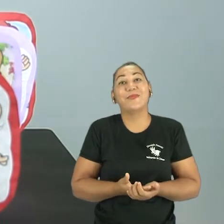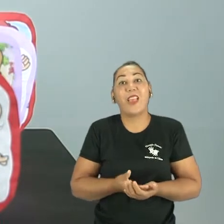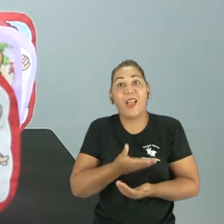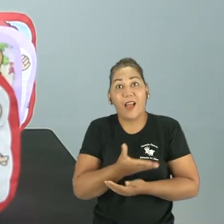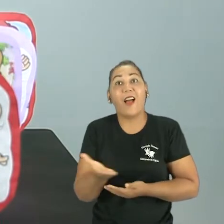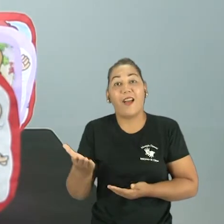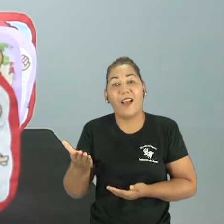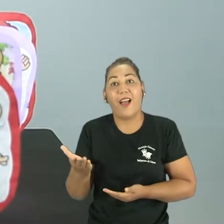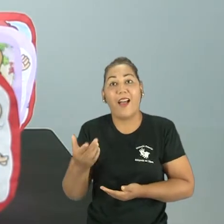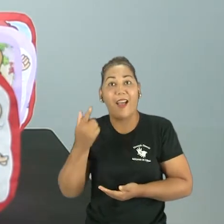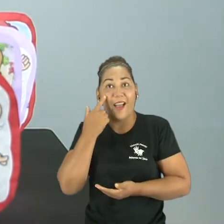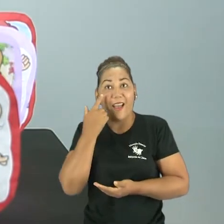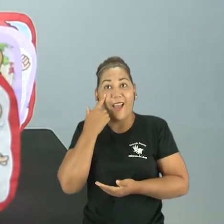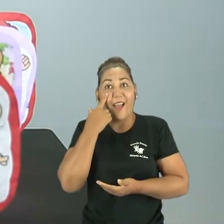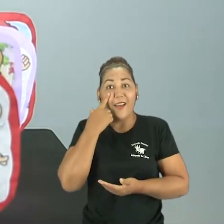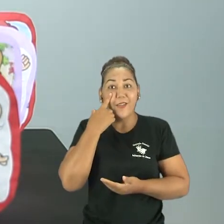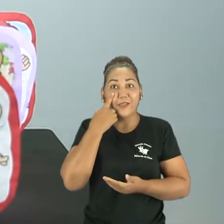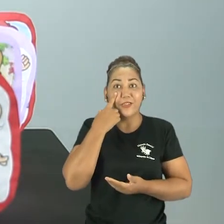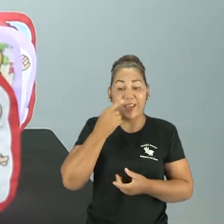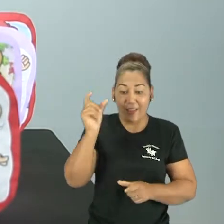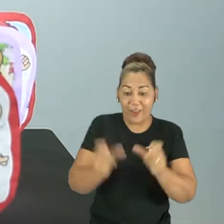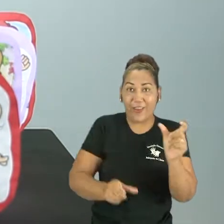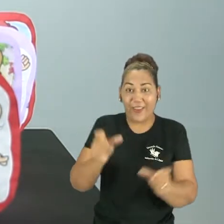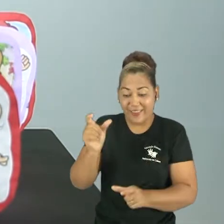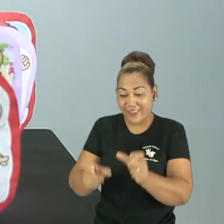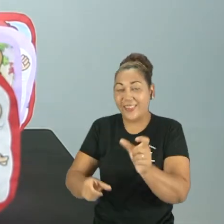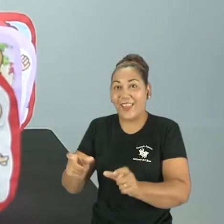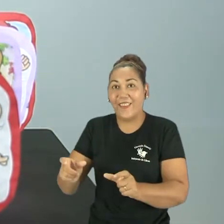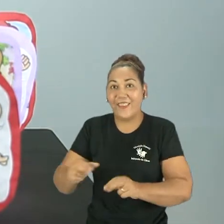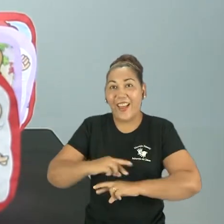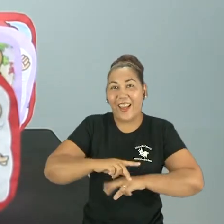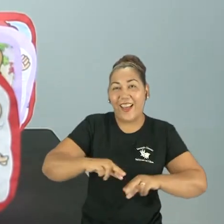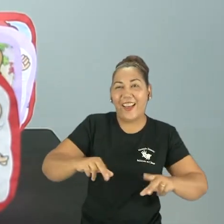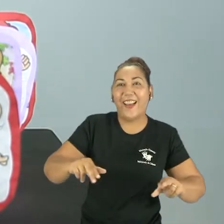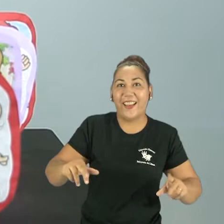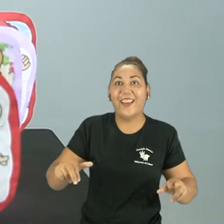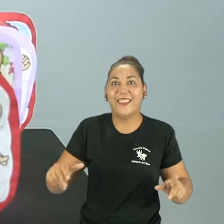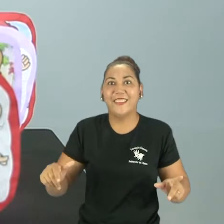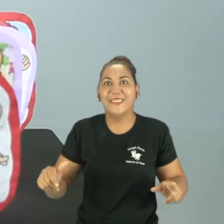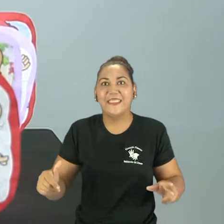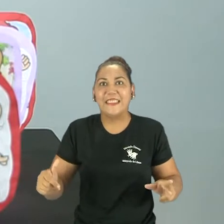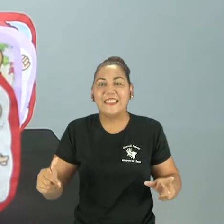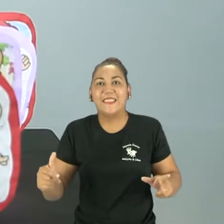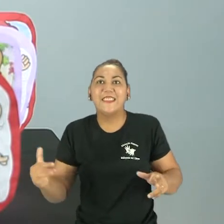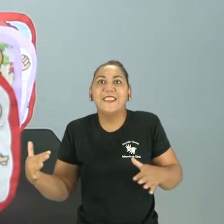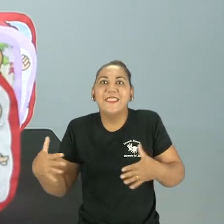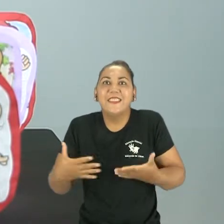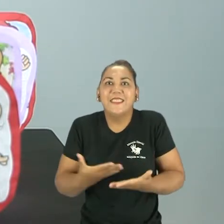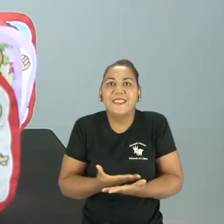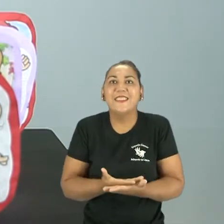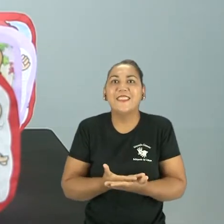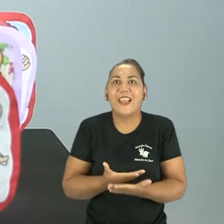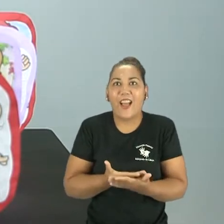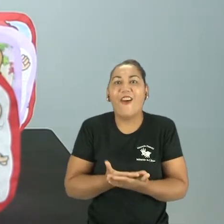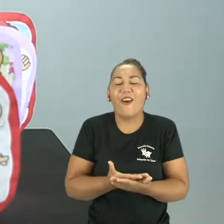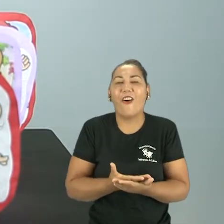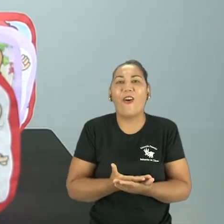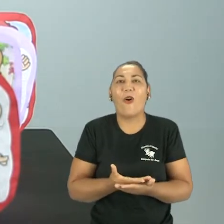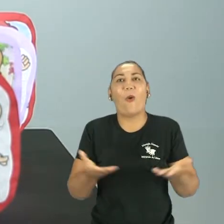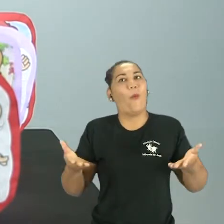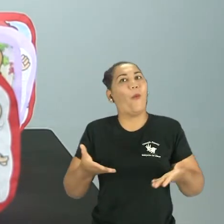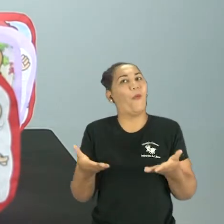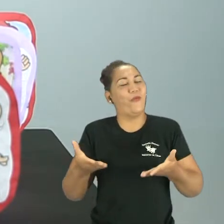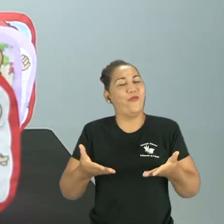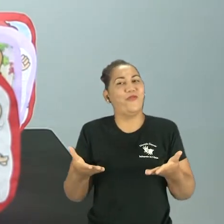estão vendo, né, que eu estou aqui no meio de vários personagens, né? Vários personagens invadiram a nossa aula